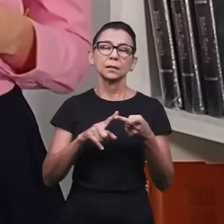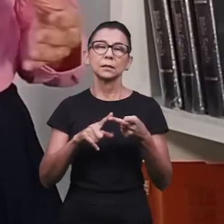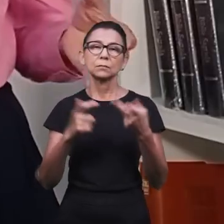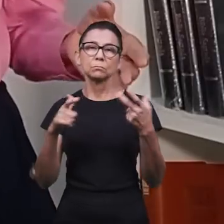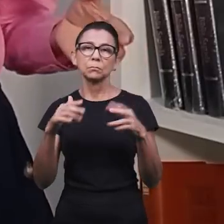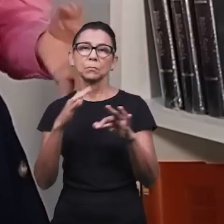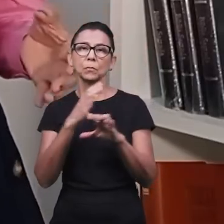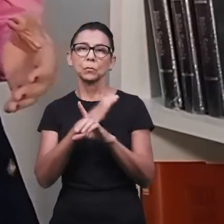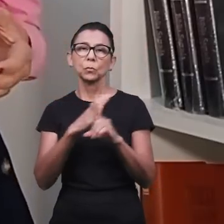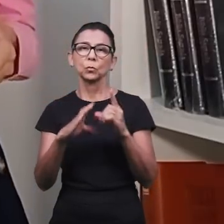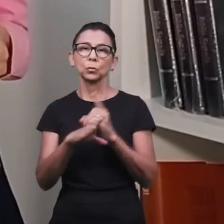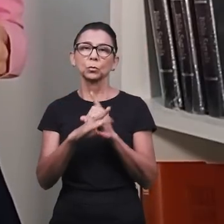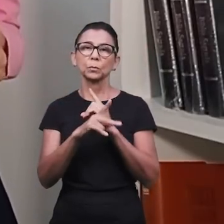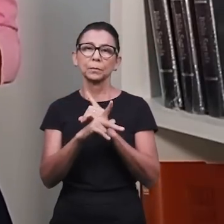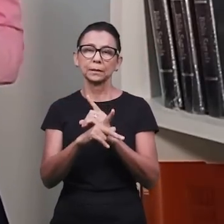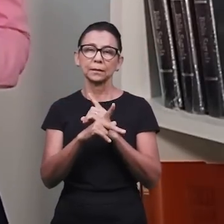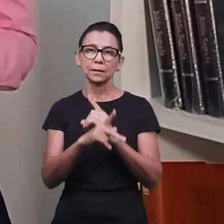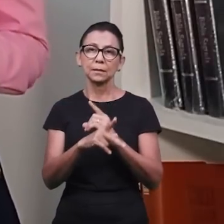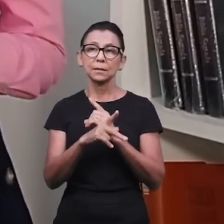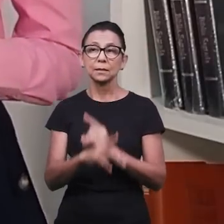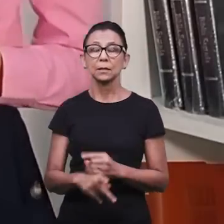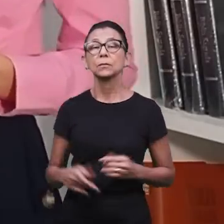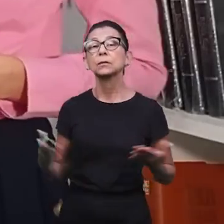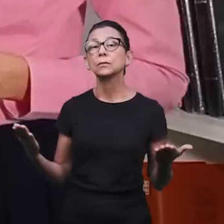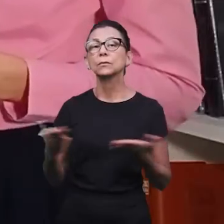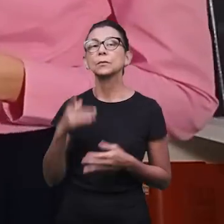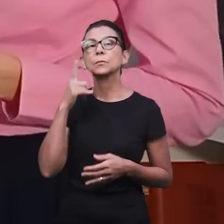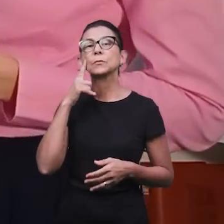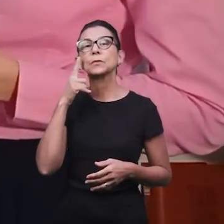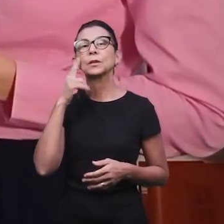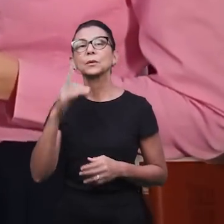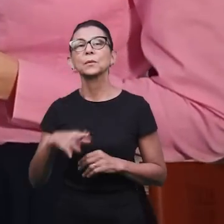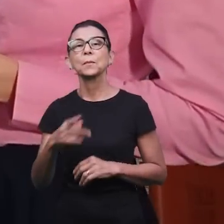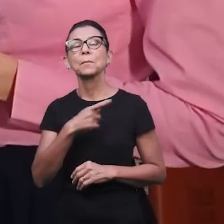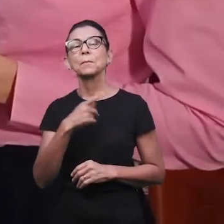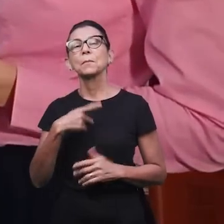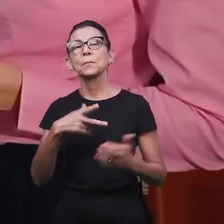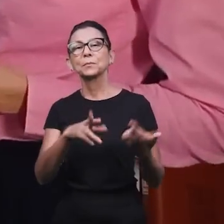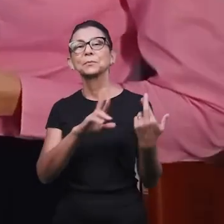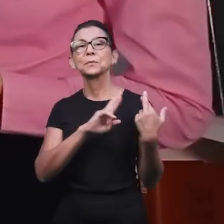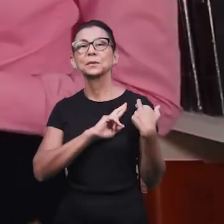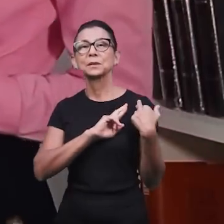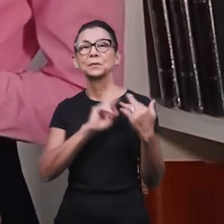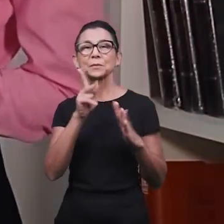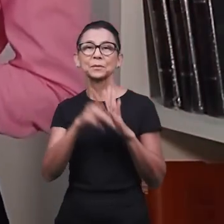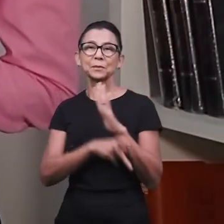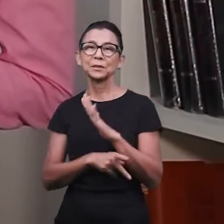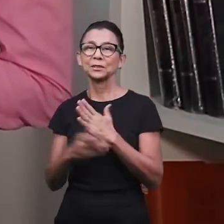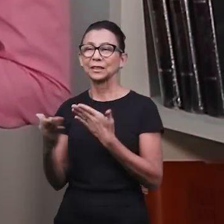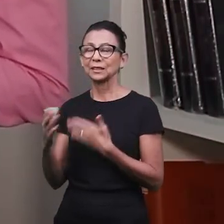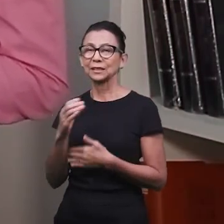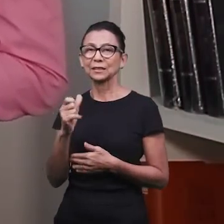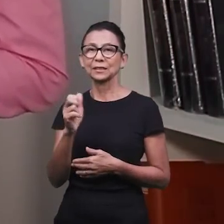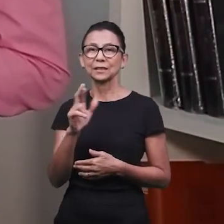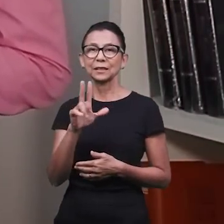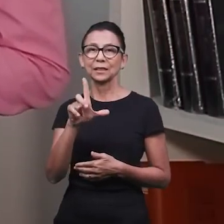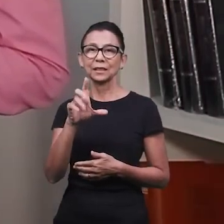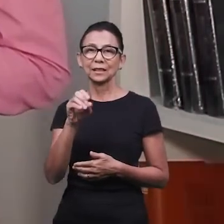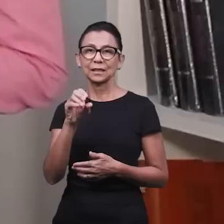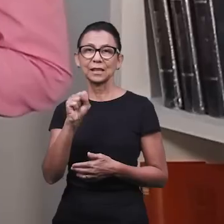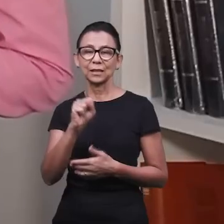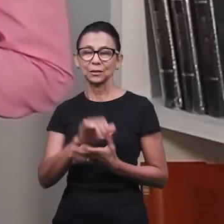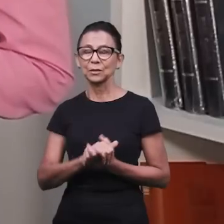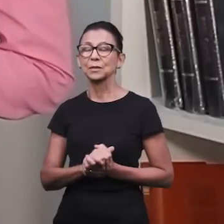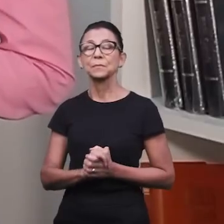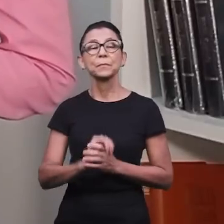pregação. E para falar mais sobre este assunto está aqui ao meu lado o pastor responsável por esse projeto, Carlos Petri. A paz do Senhor, pastor! A paz